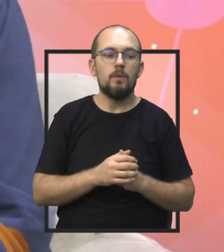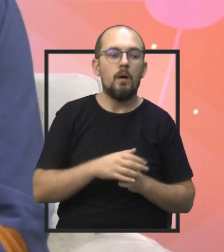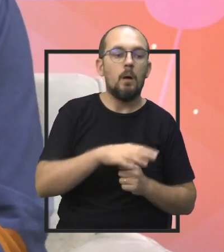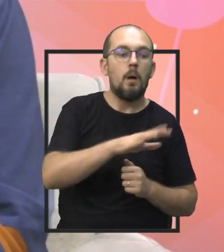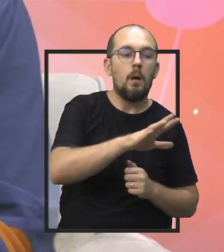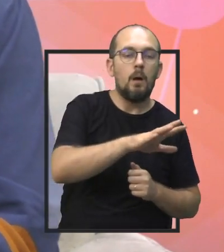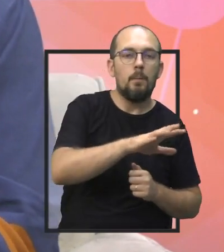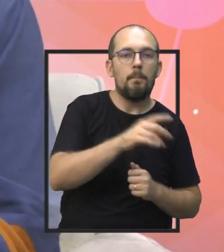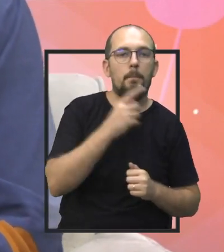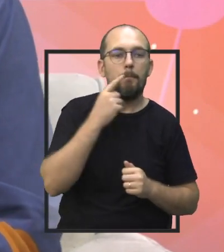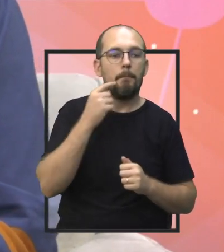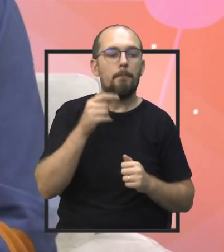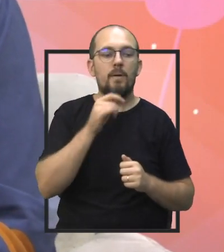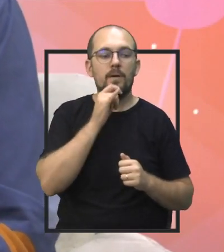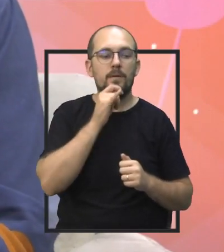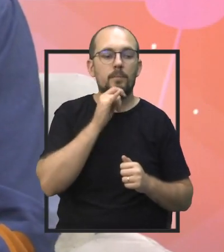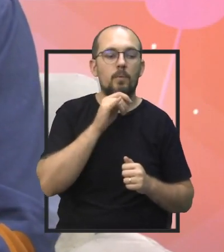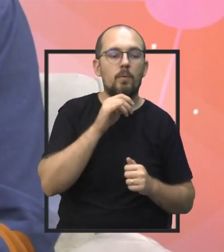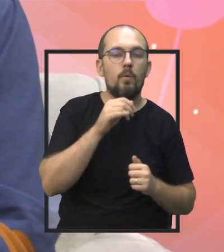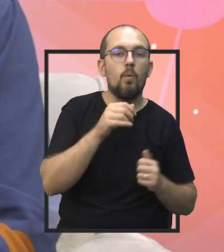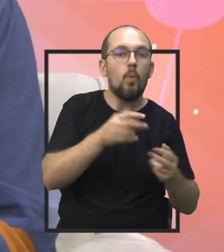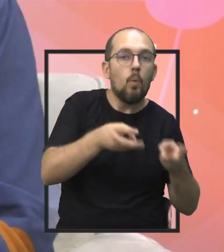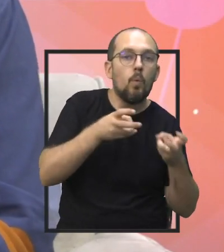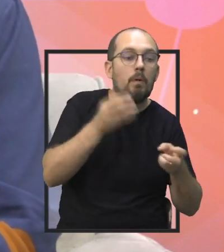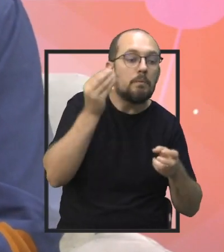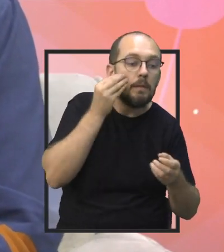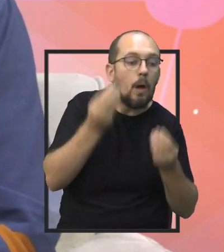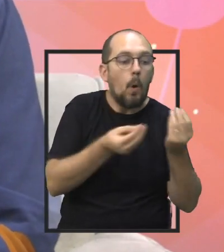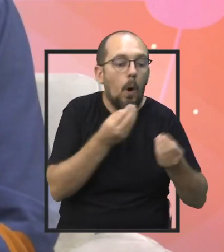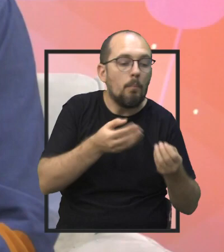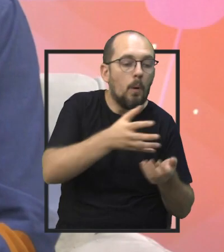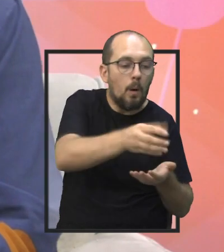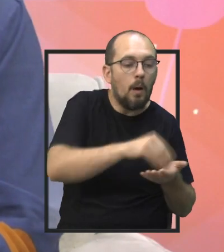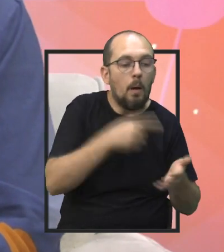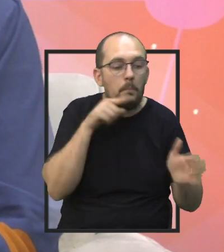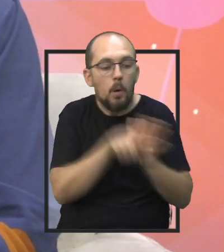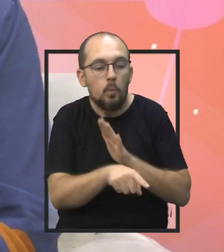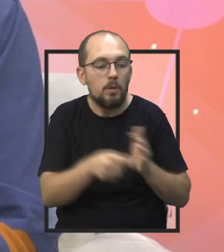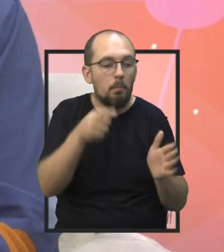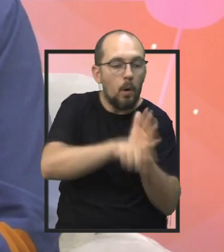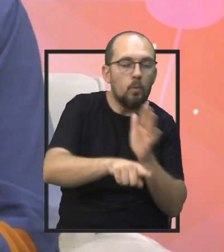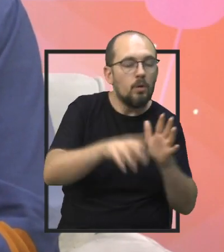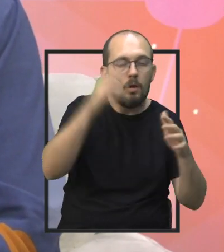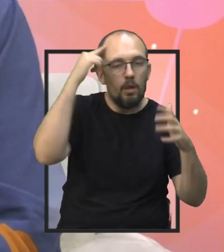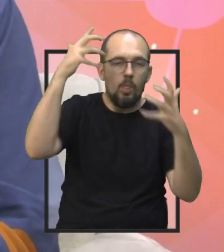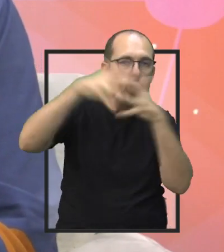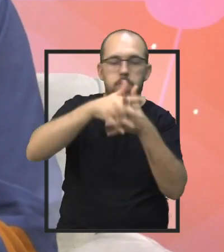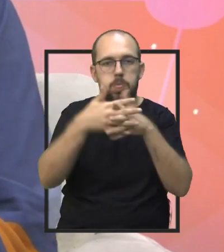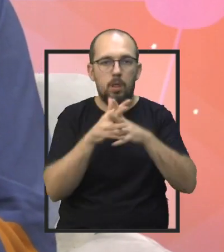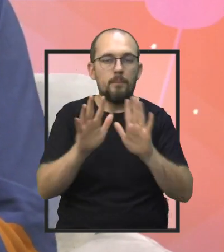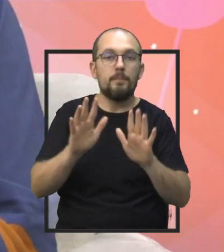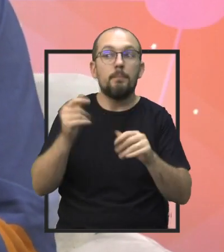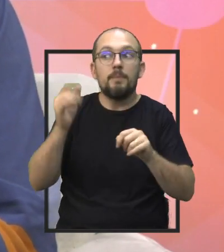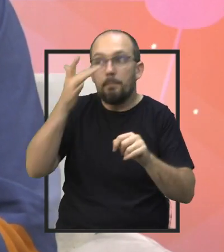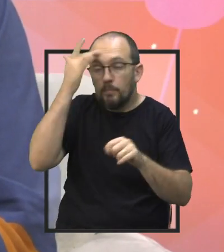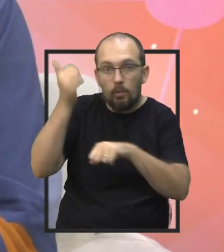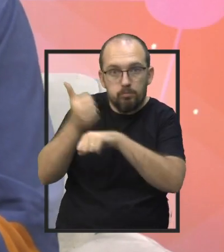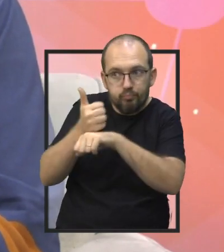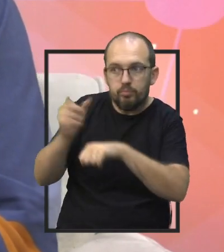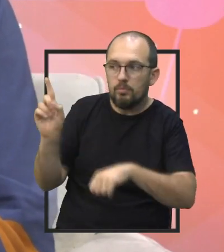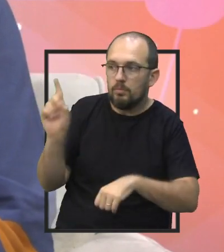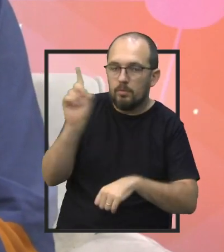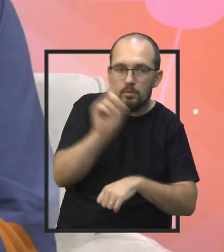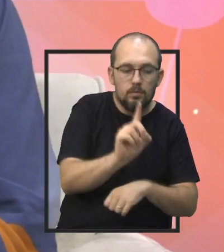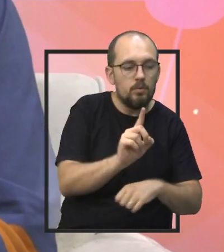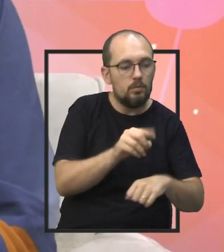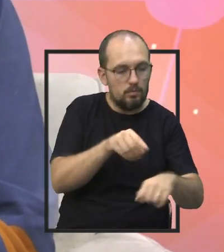outras pessoas que, né, não tem a técnica ali de preservar o depoimento dessa criança, né, de fortalecer a